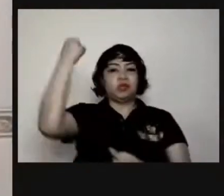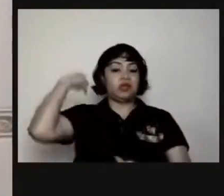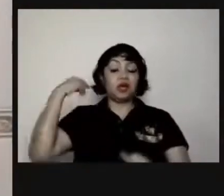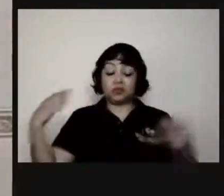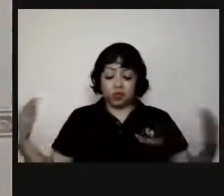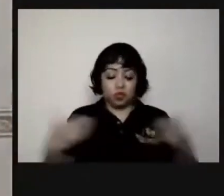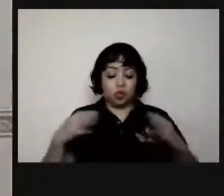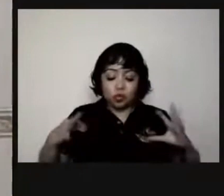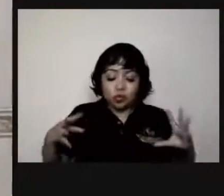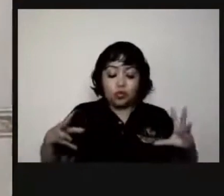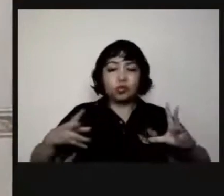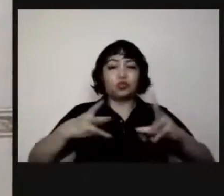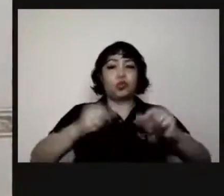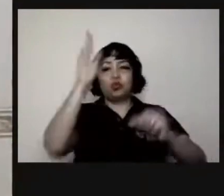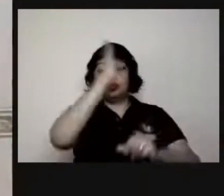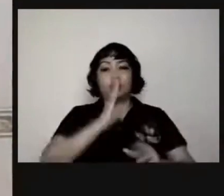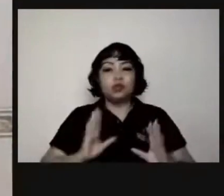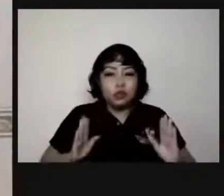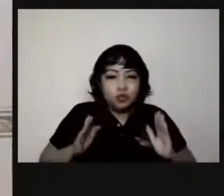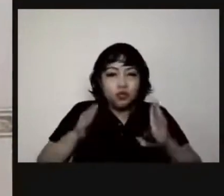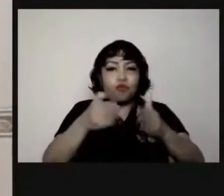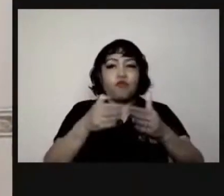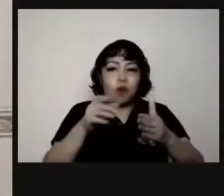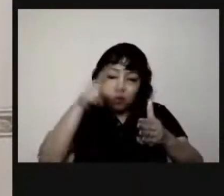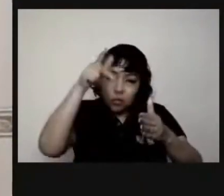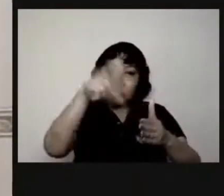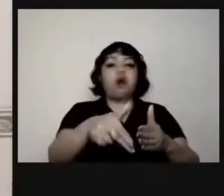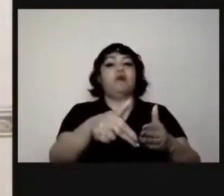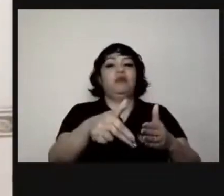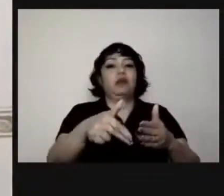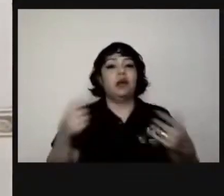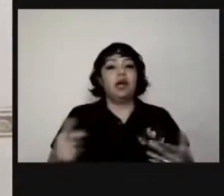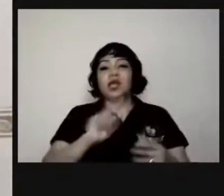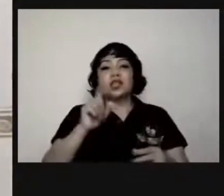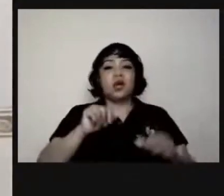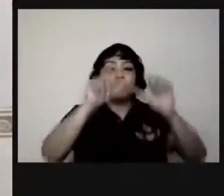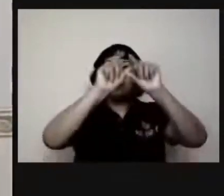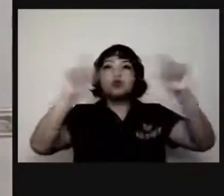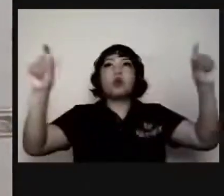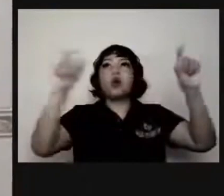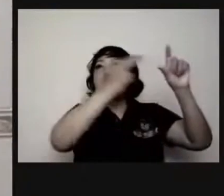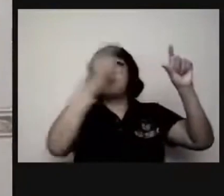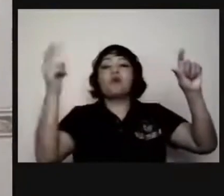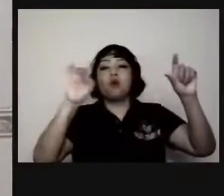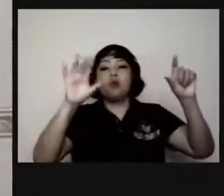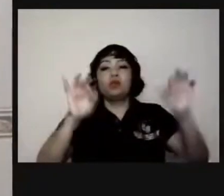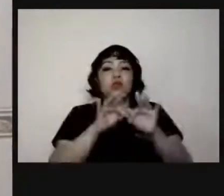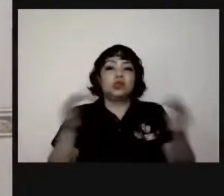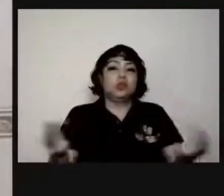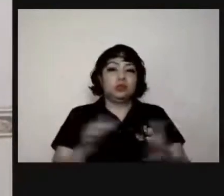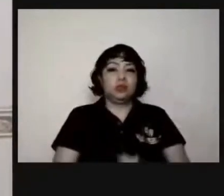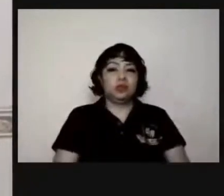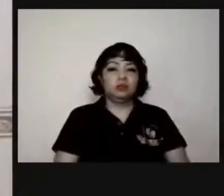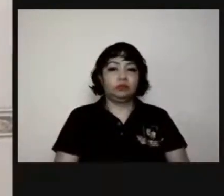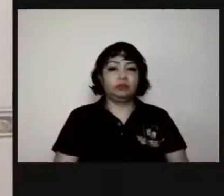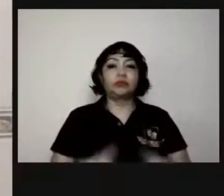presente, em que slogans como esse não sejam criados, para ficarem pelos cantos esquecidos e abandonados.